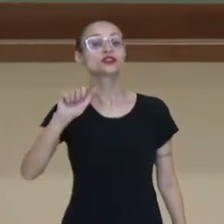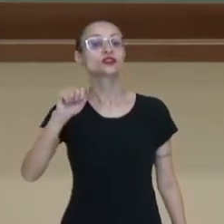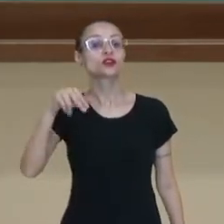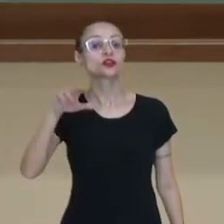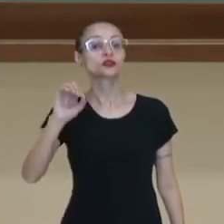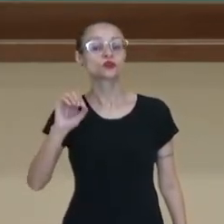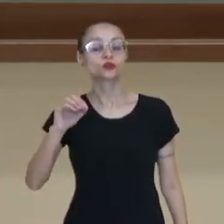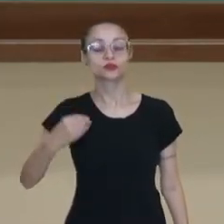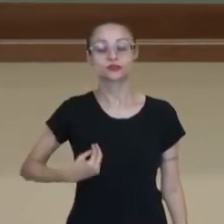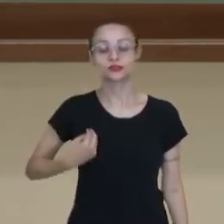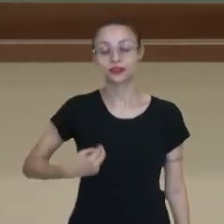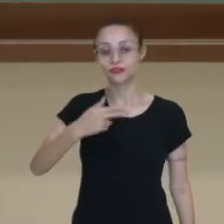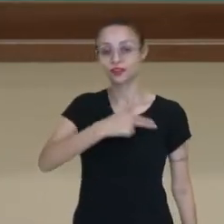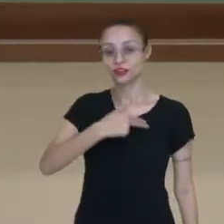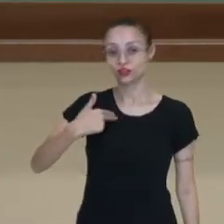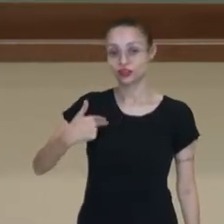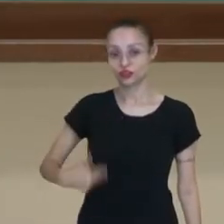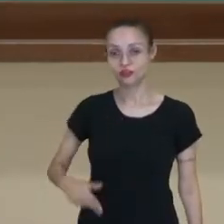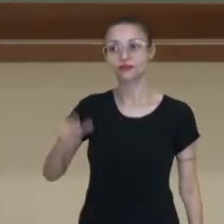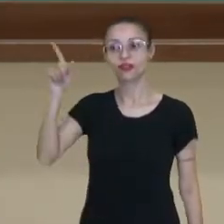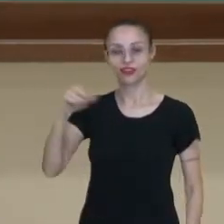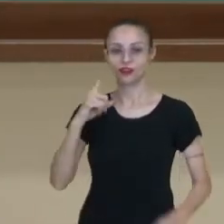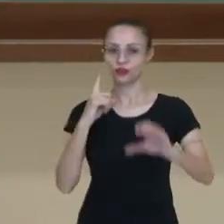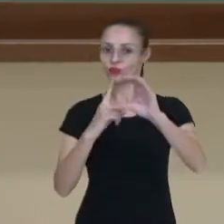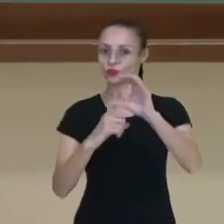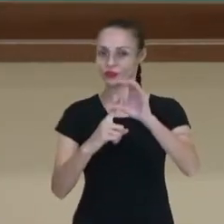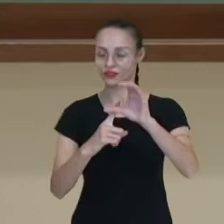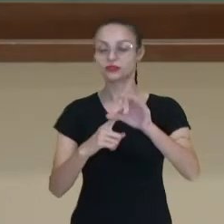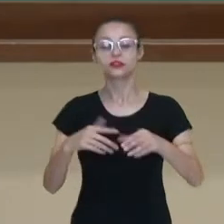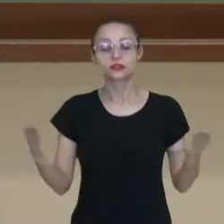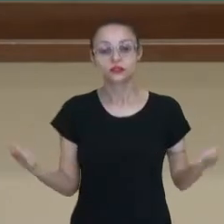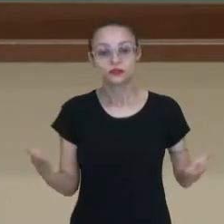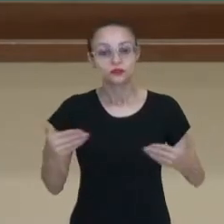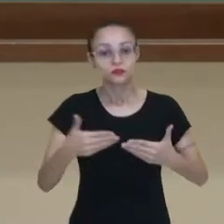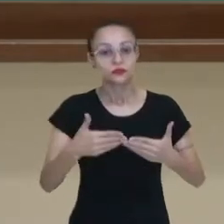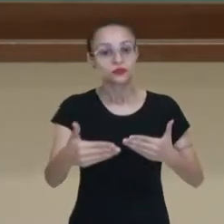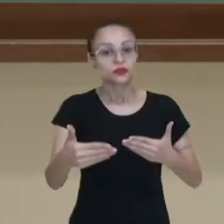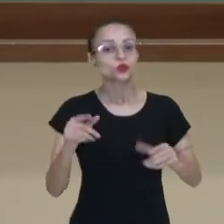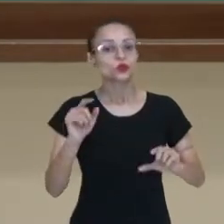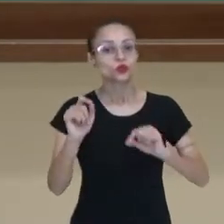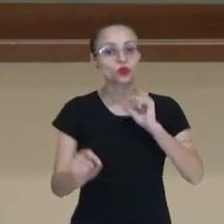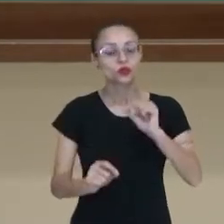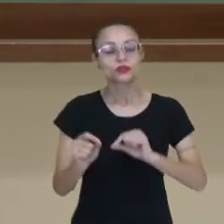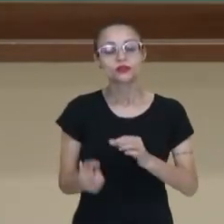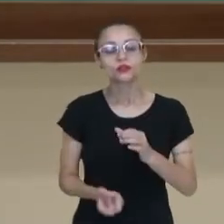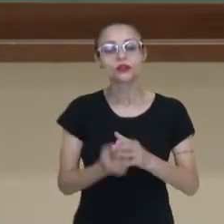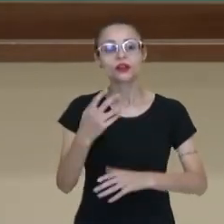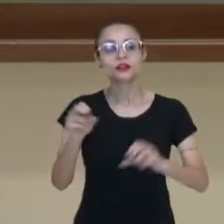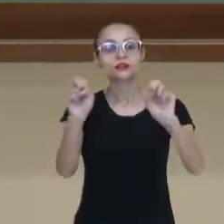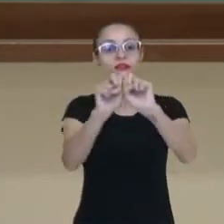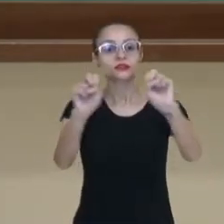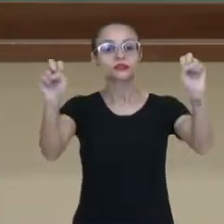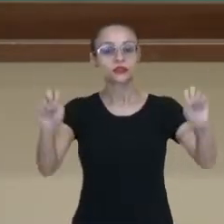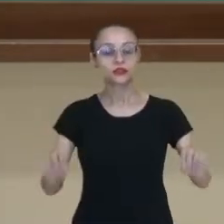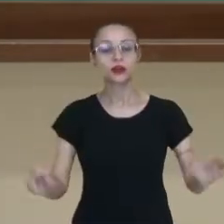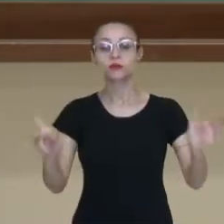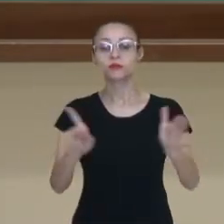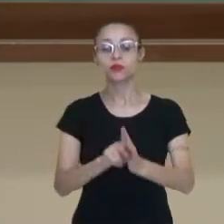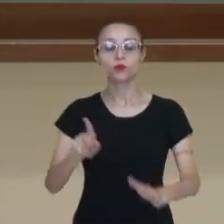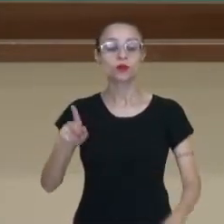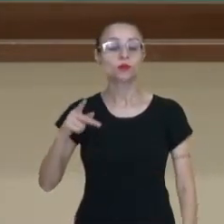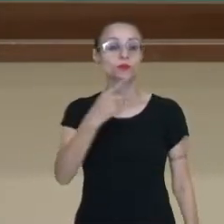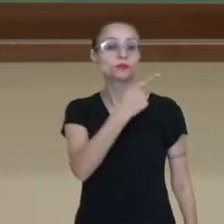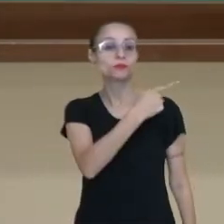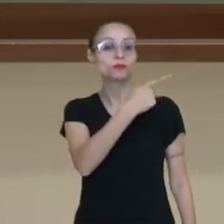comunista. Então isso gerava bastante crítica a ele, e no segundo momento eles acabaram estabelecendo um sistema parlamentarista no